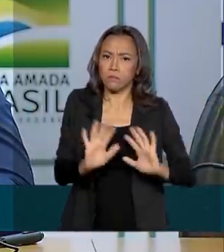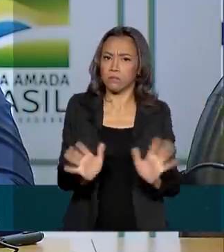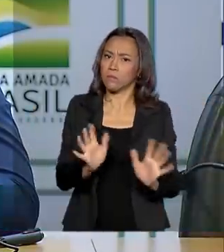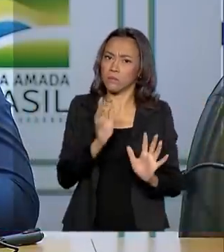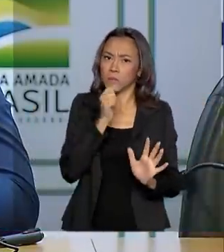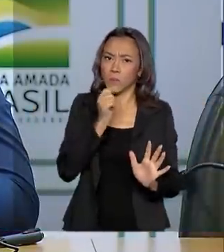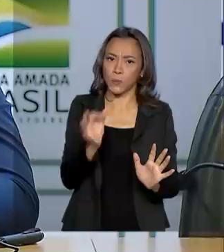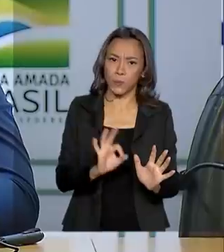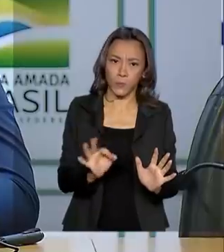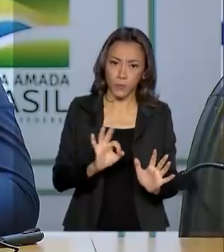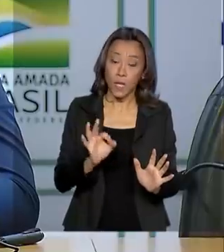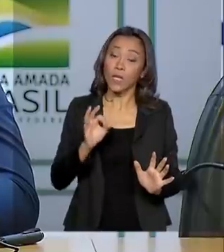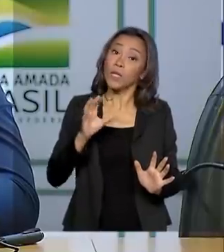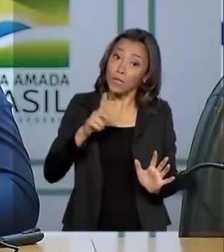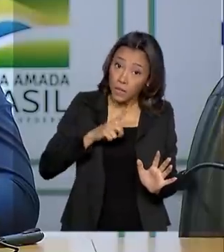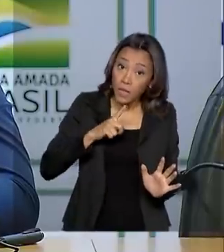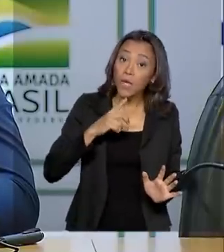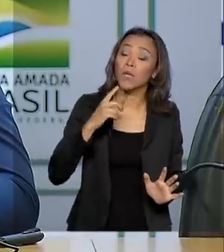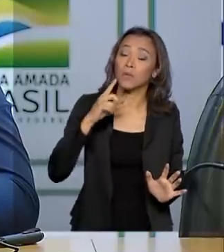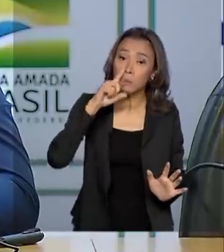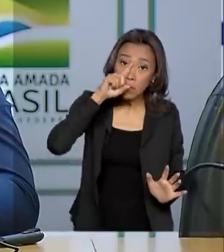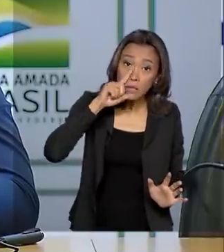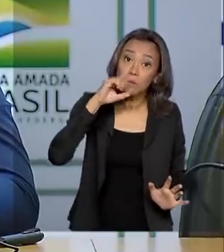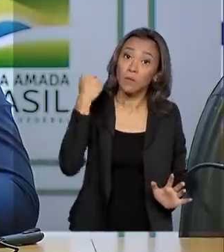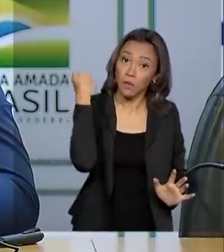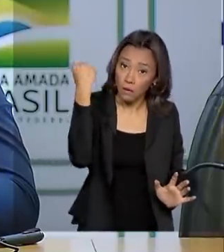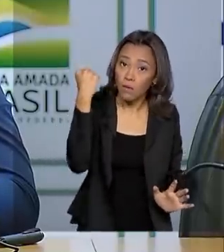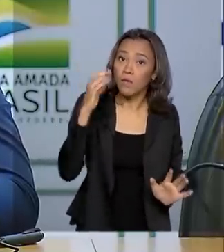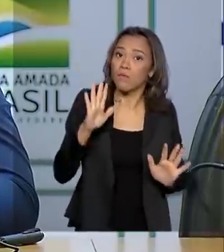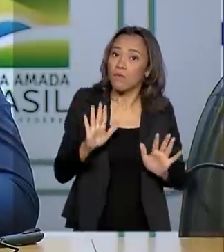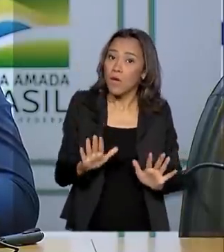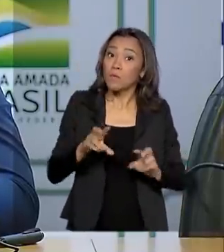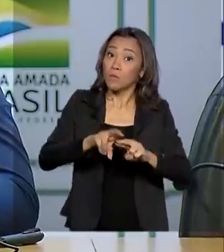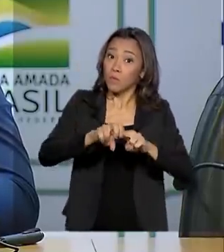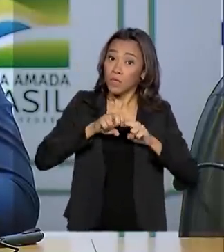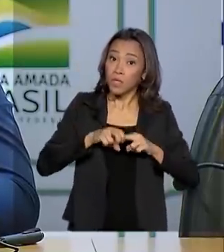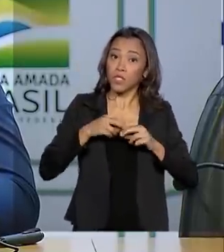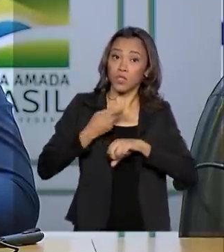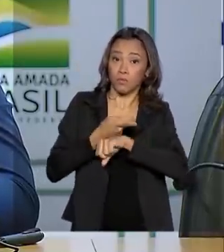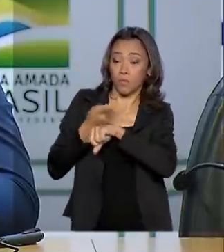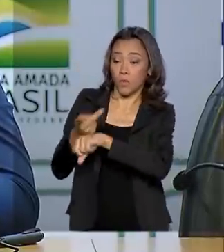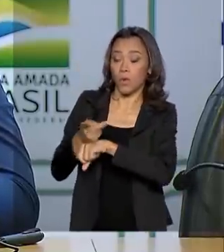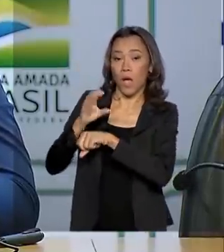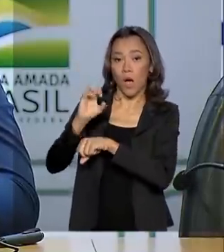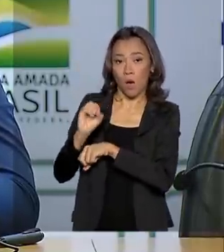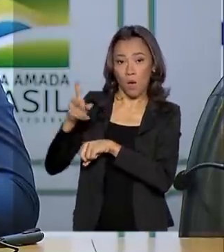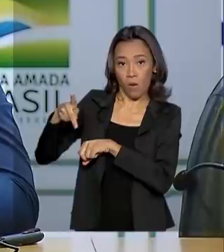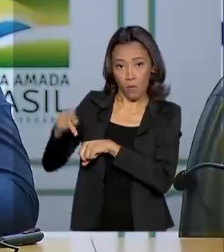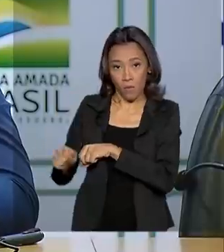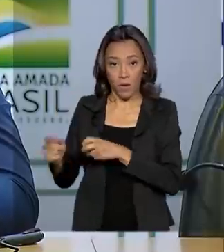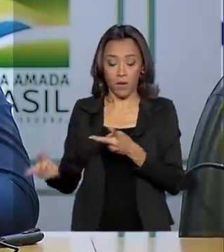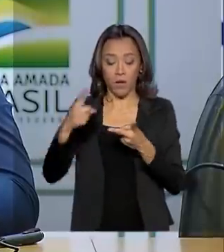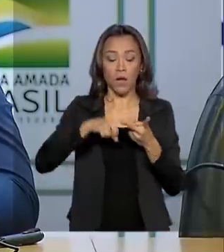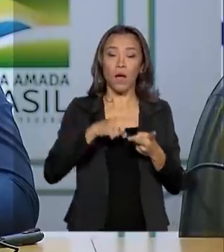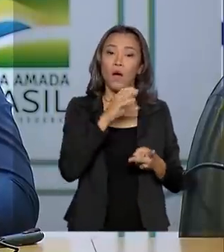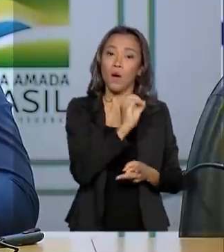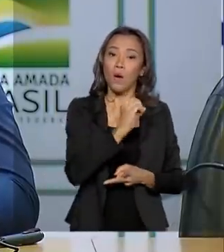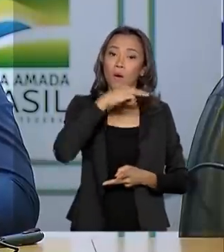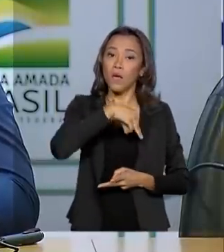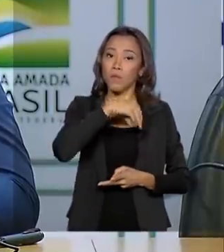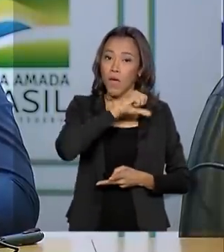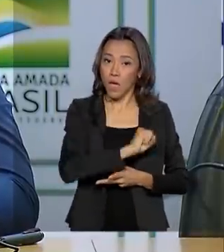importante por isso que a gente reportou a opas oms principalmente aos profissionais de saúde